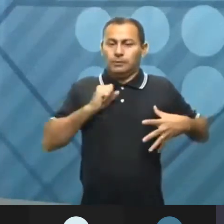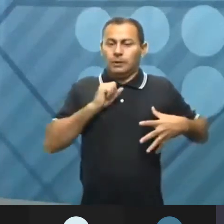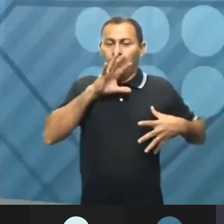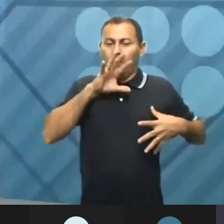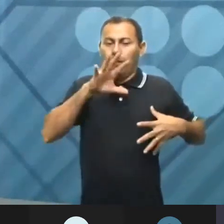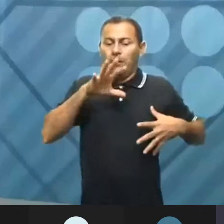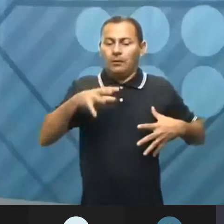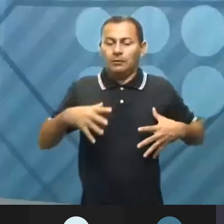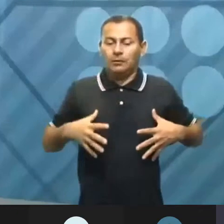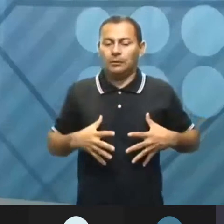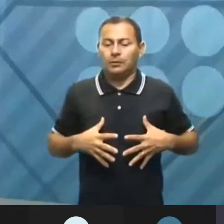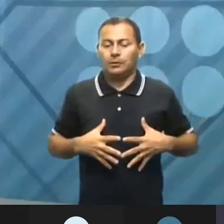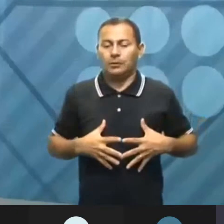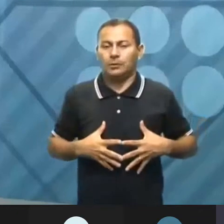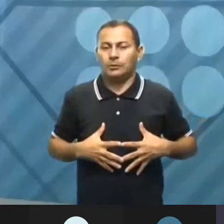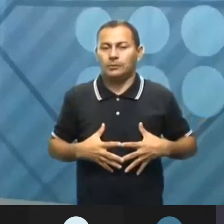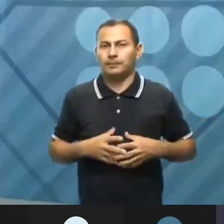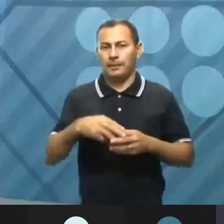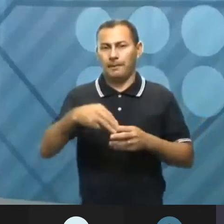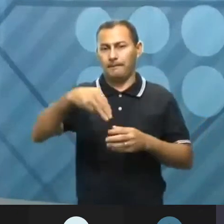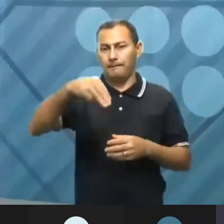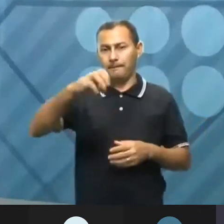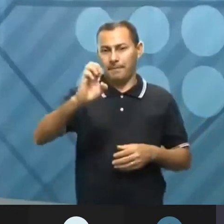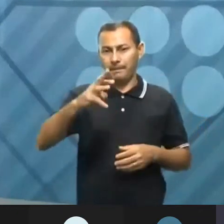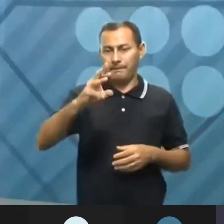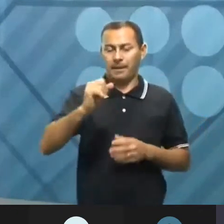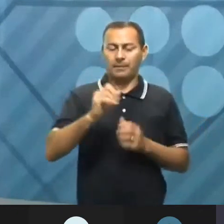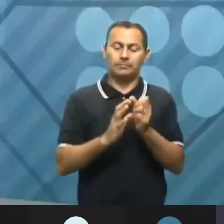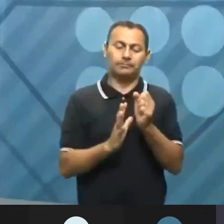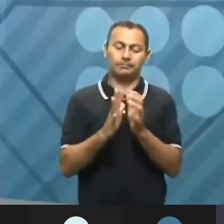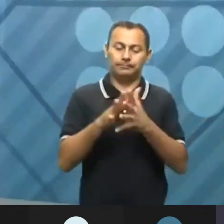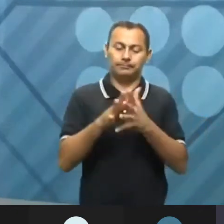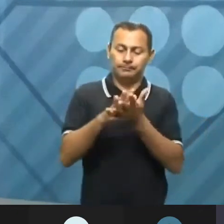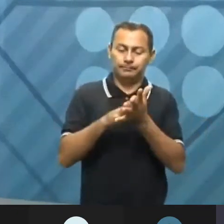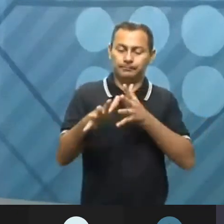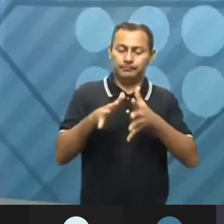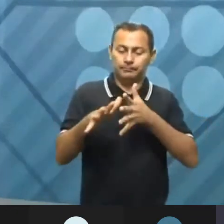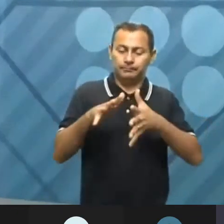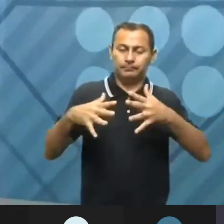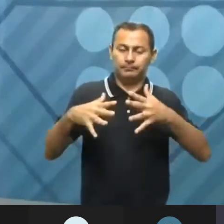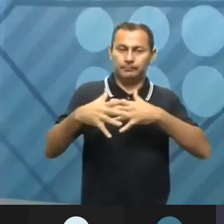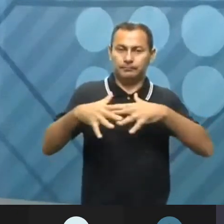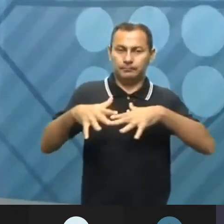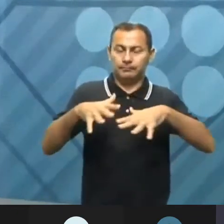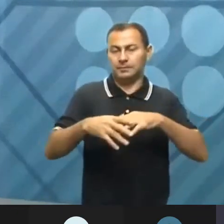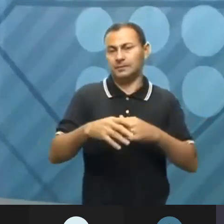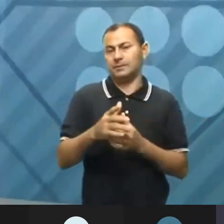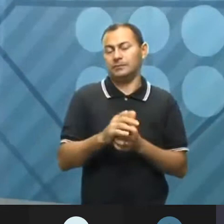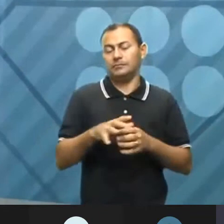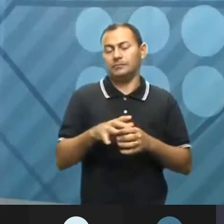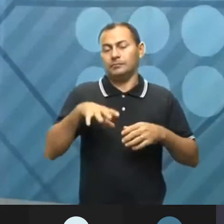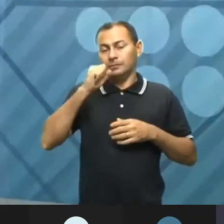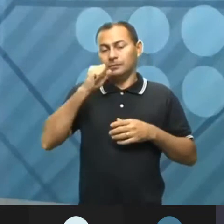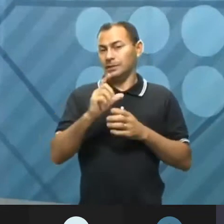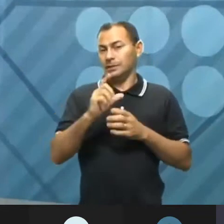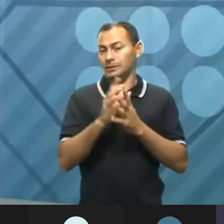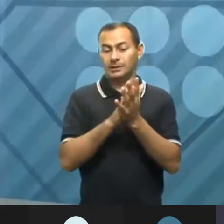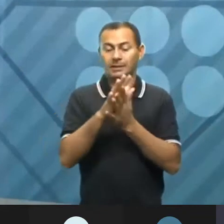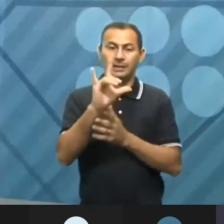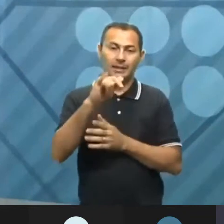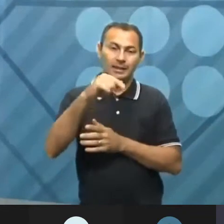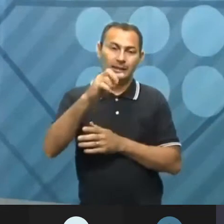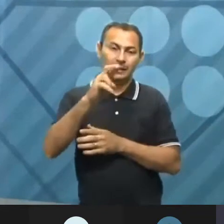ele movimenta. Essas membranas, elas vão se movimentar conforme o nosso pulmão movimenta. Se não tivesse esse líquido entre